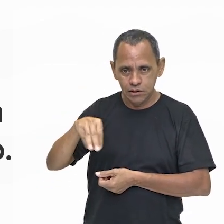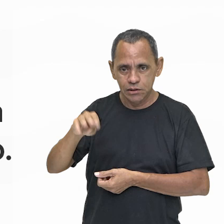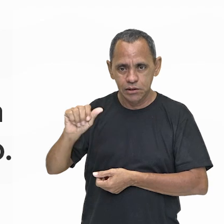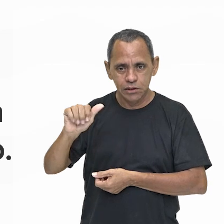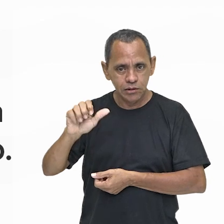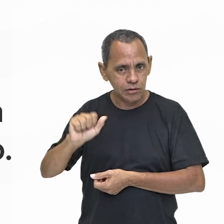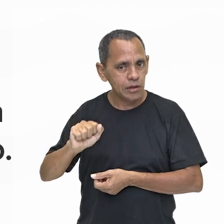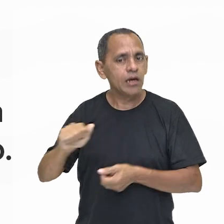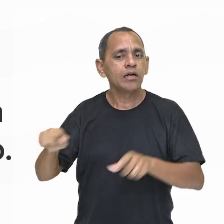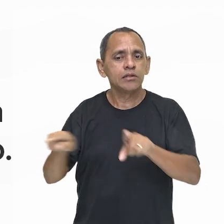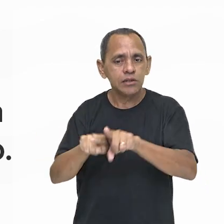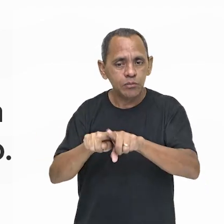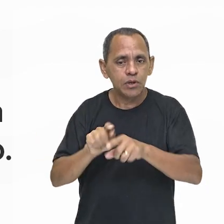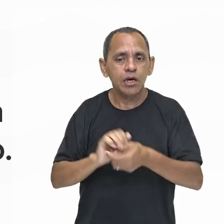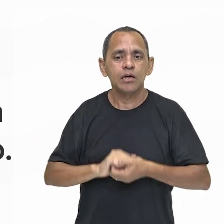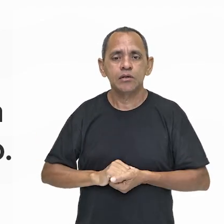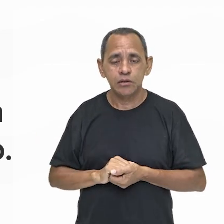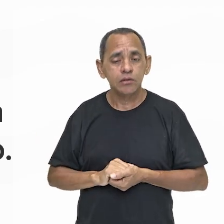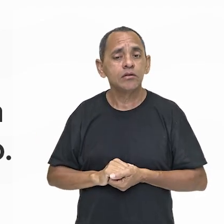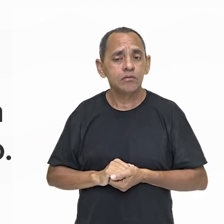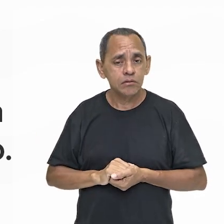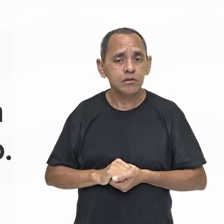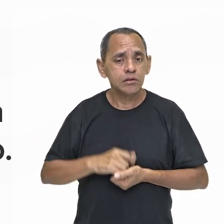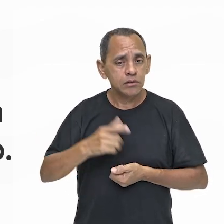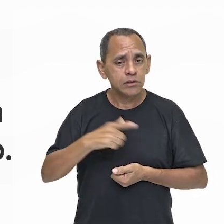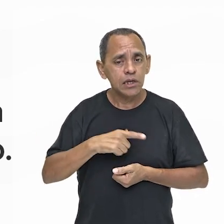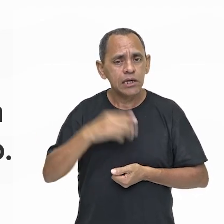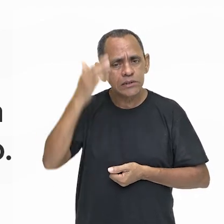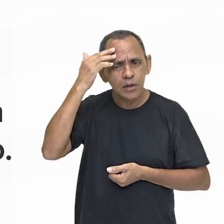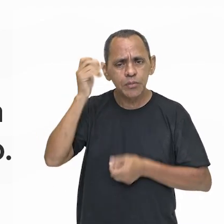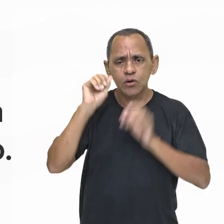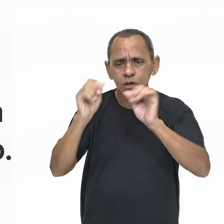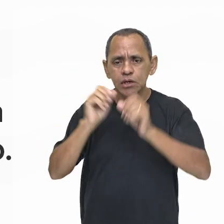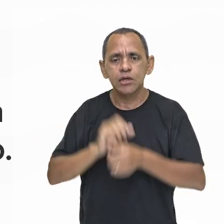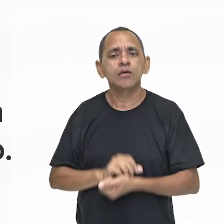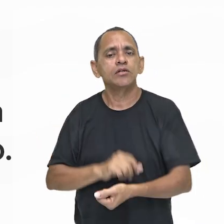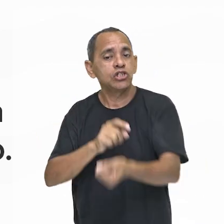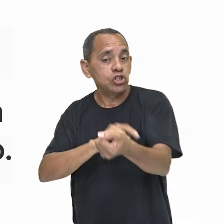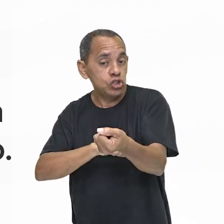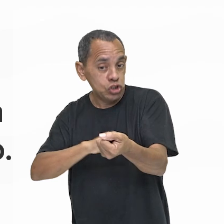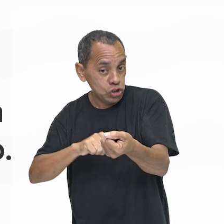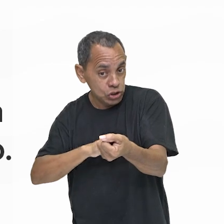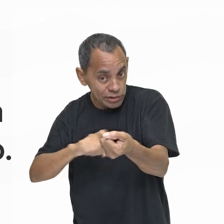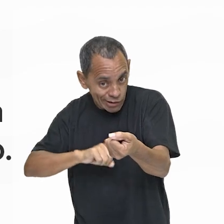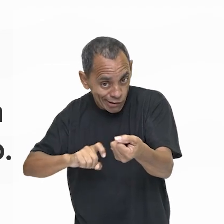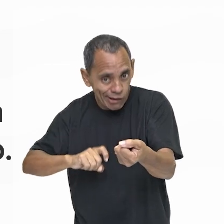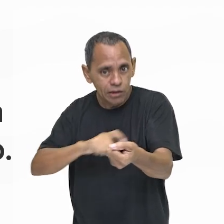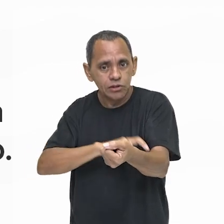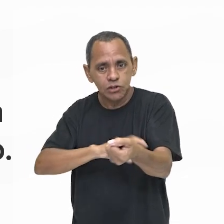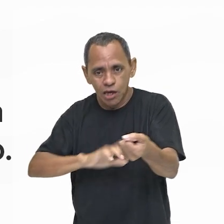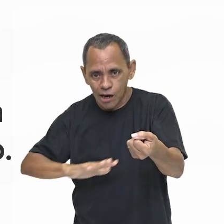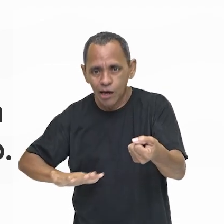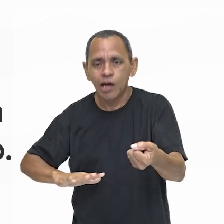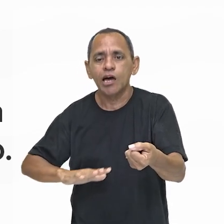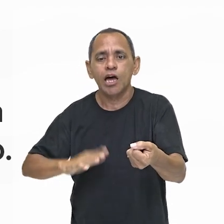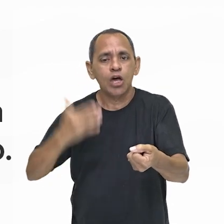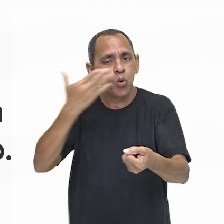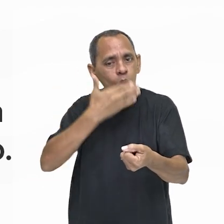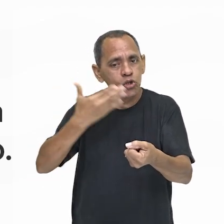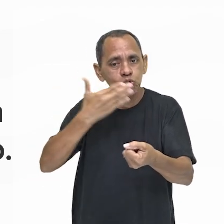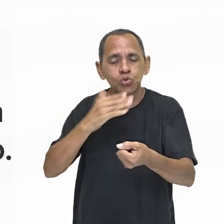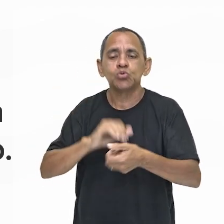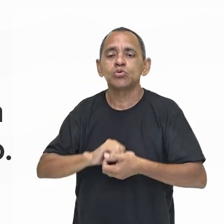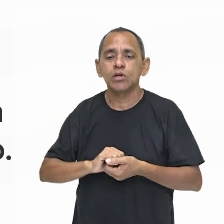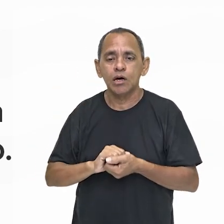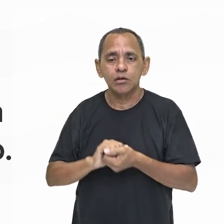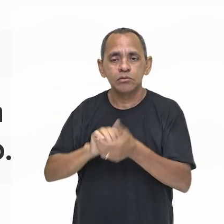hiperglicemia, já tem que saber que significa sangue cheio de açúcar, alta taxa